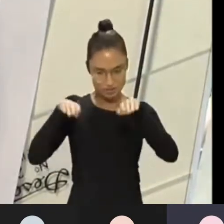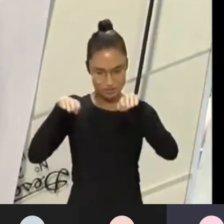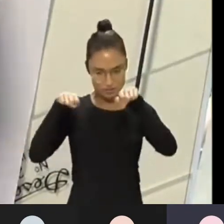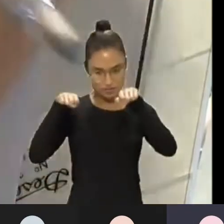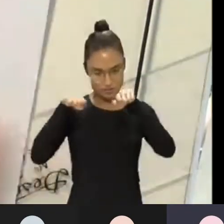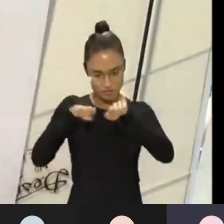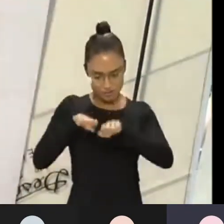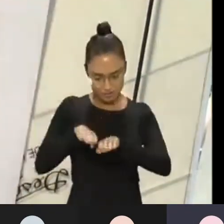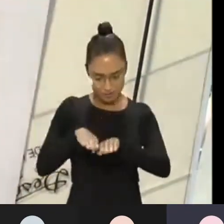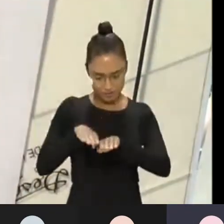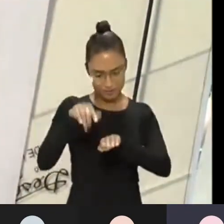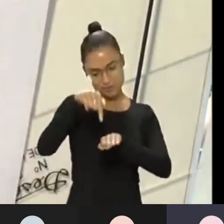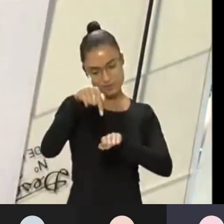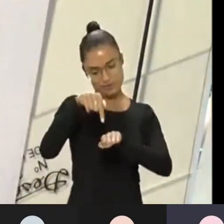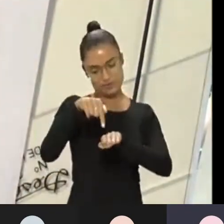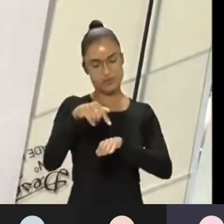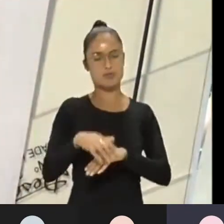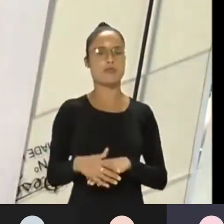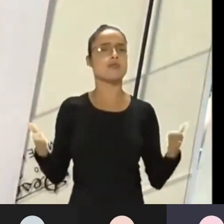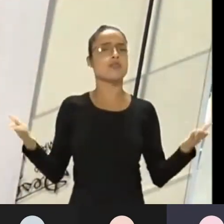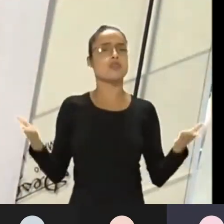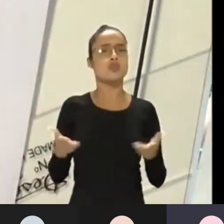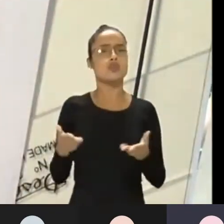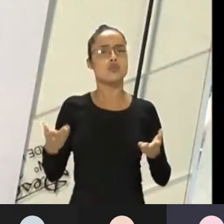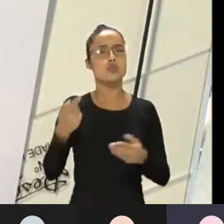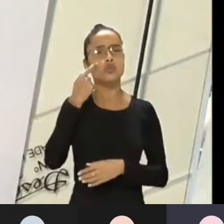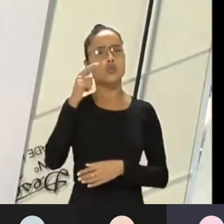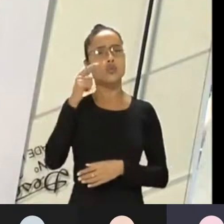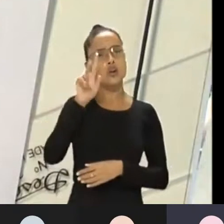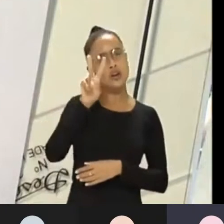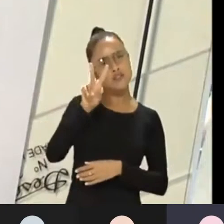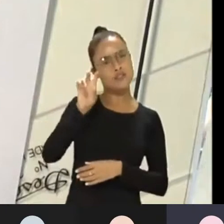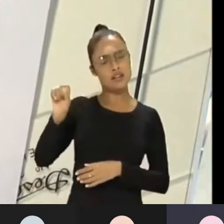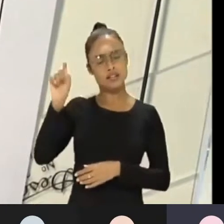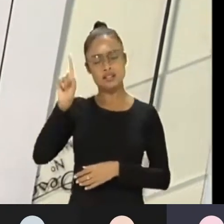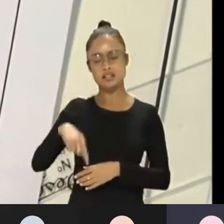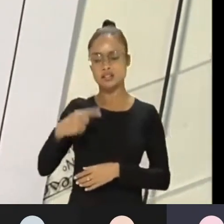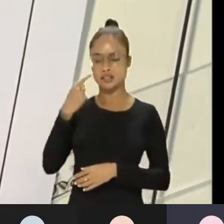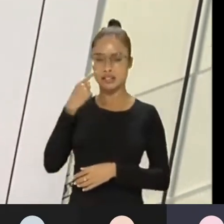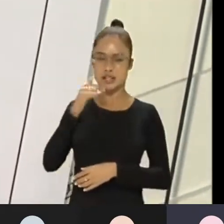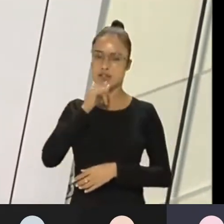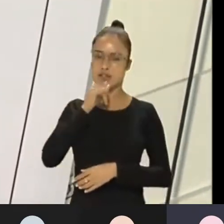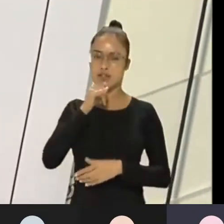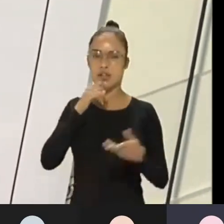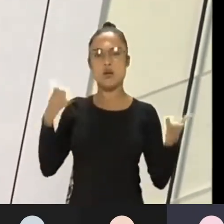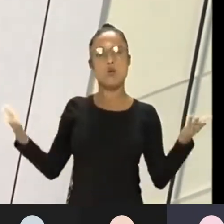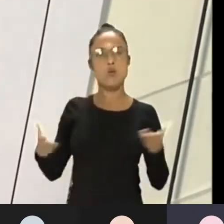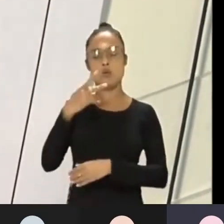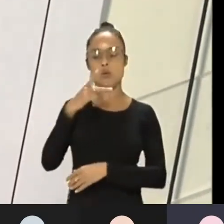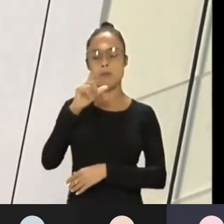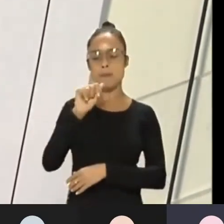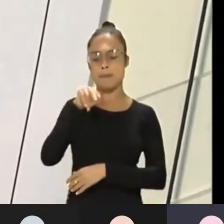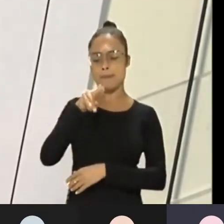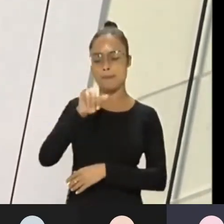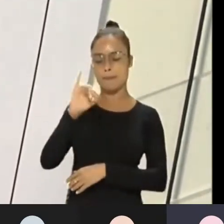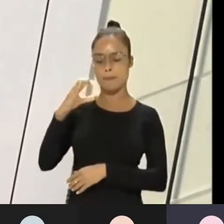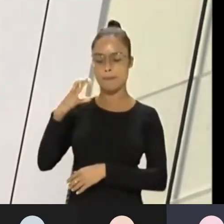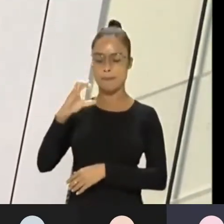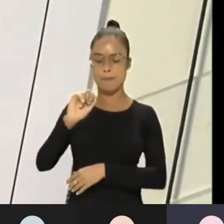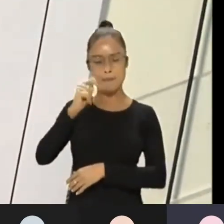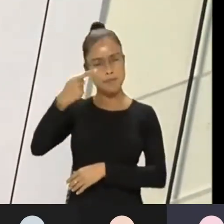nessa outra posição. Então, com isso, nós finalizamos essa exemplificação para os